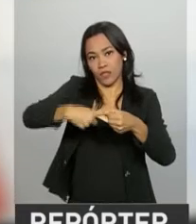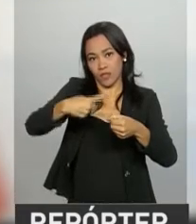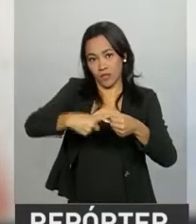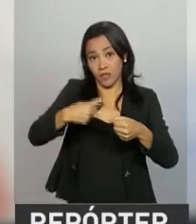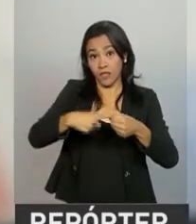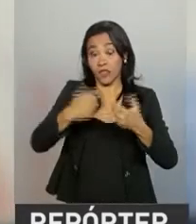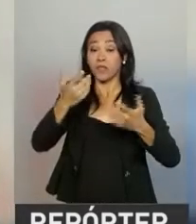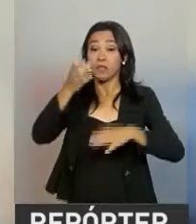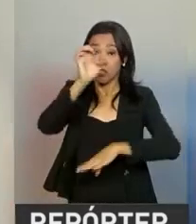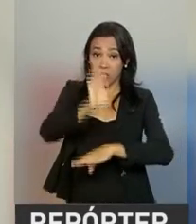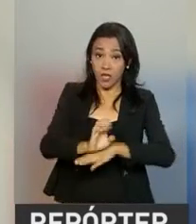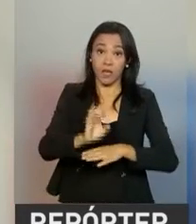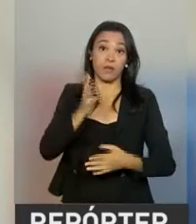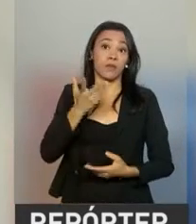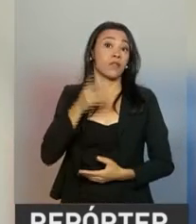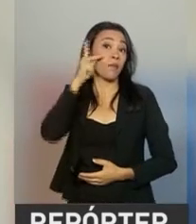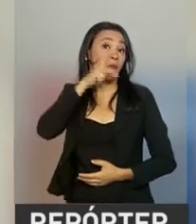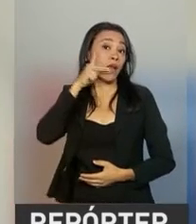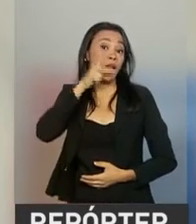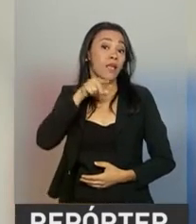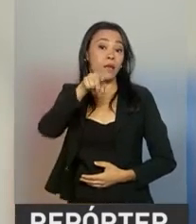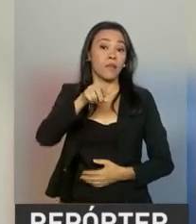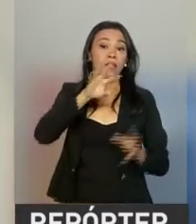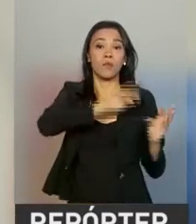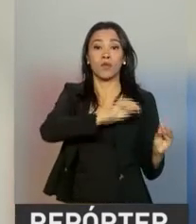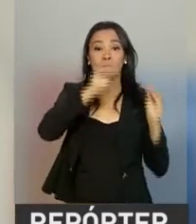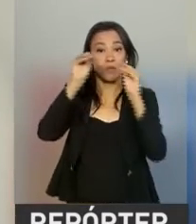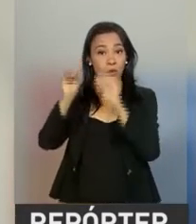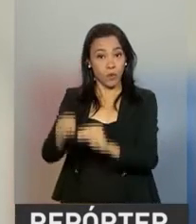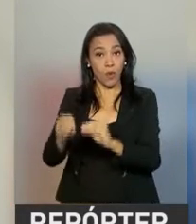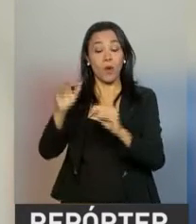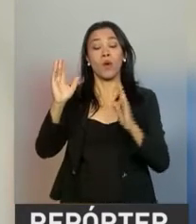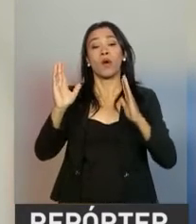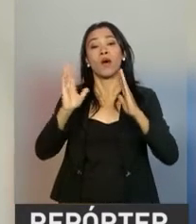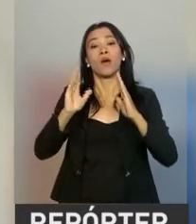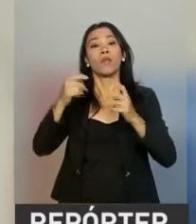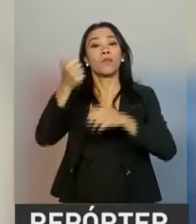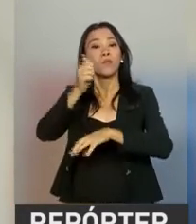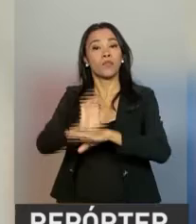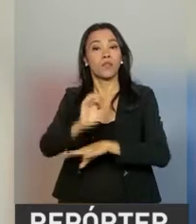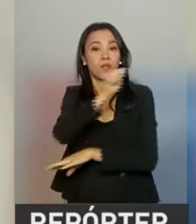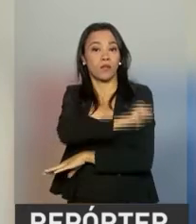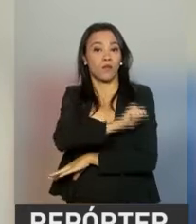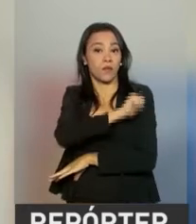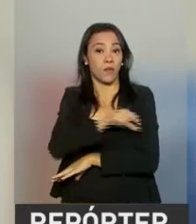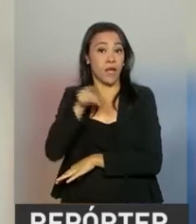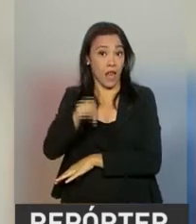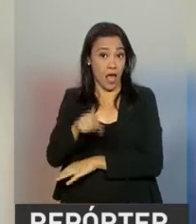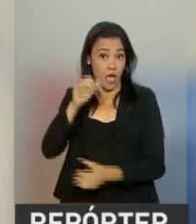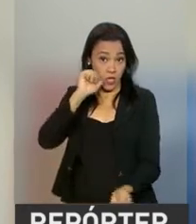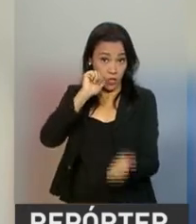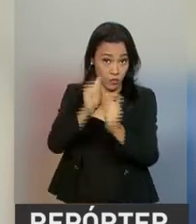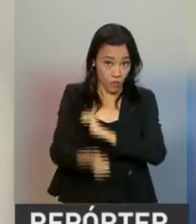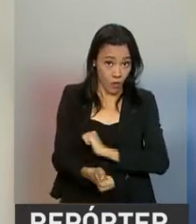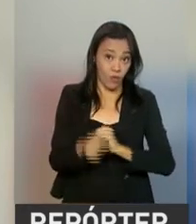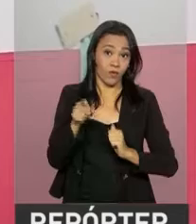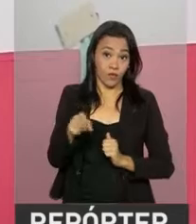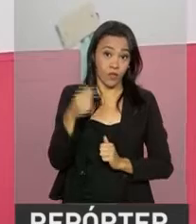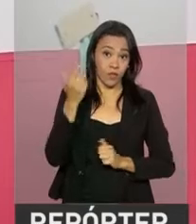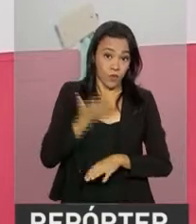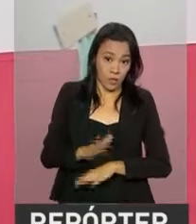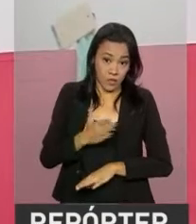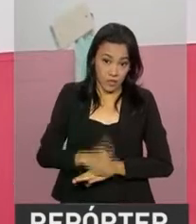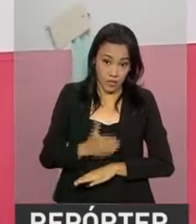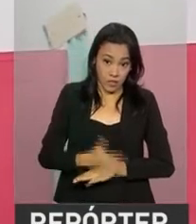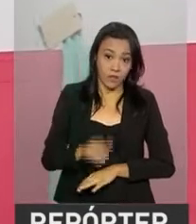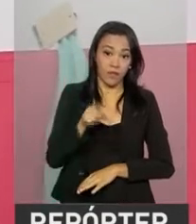na Paraíba. E aos 11 anos, mudou-se com a família para o Rio de Janeiro, onde encontrou o esporte de forma inusitada. Um